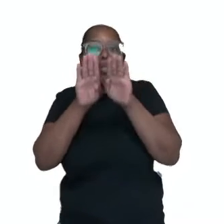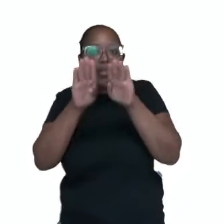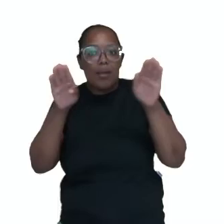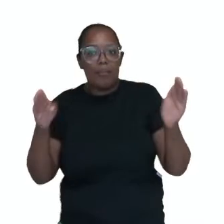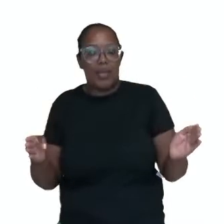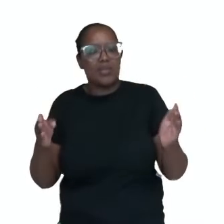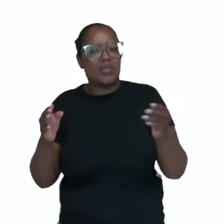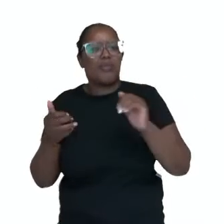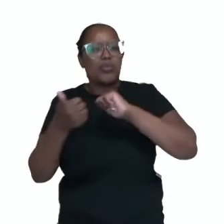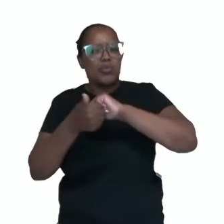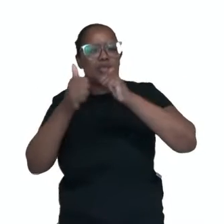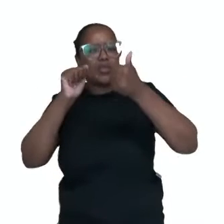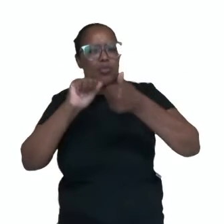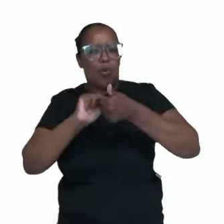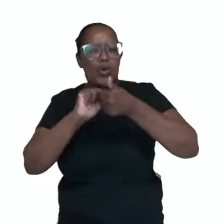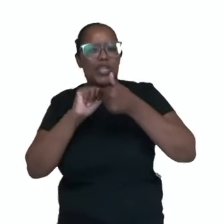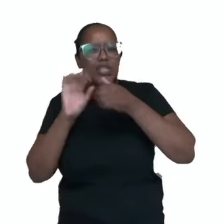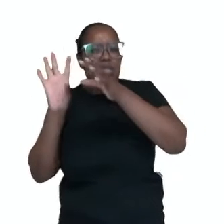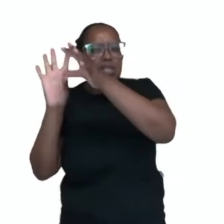esporte olímpico em